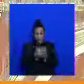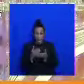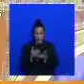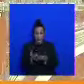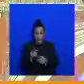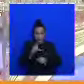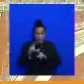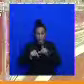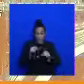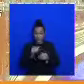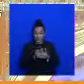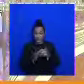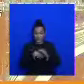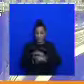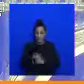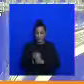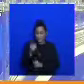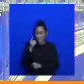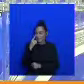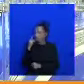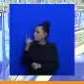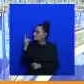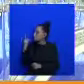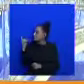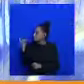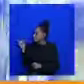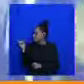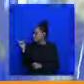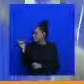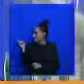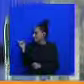Vamos começar. Sorteio da Lotomania. Valendo.